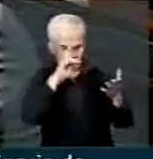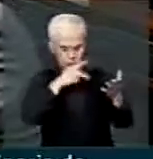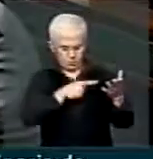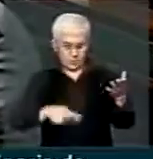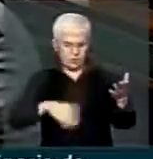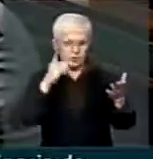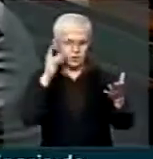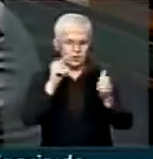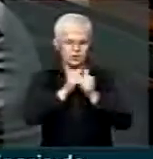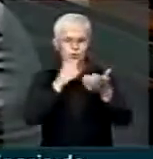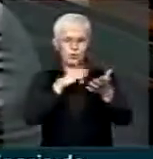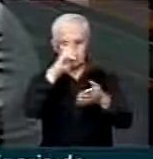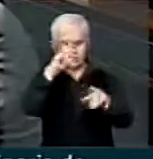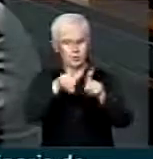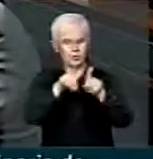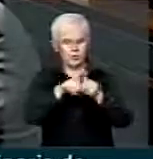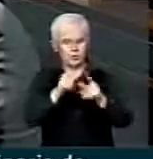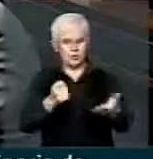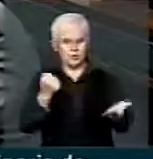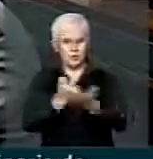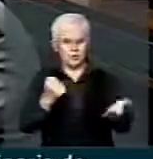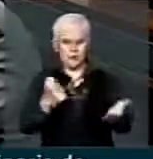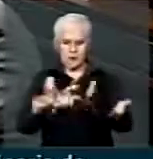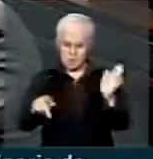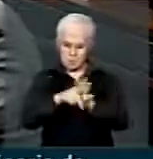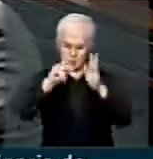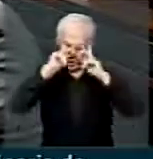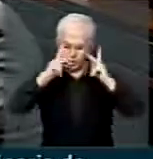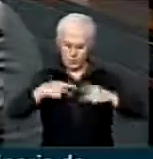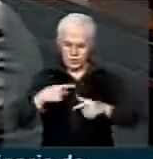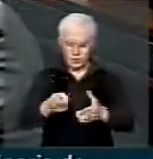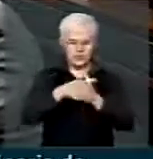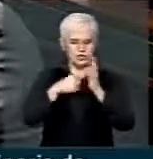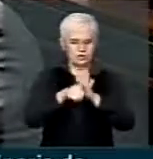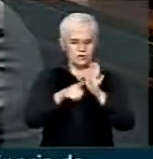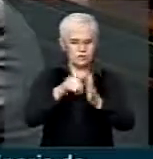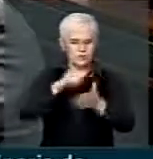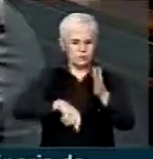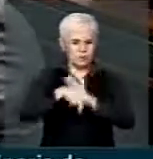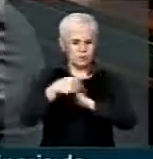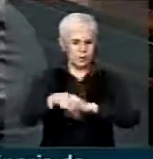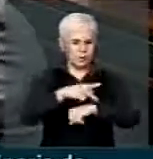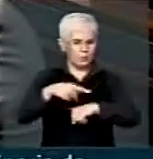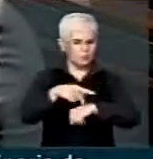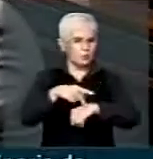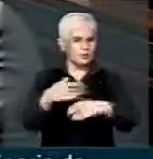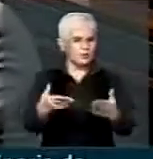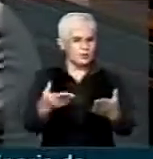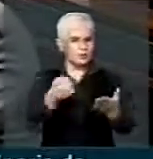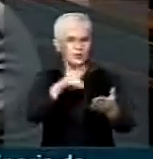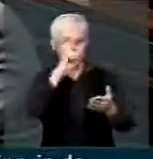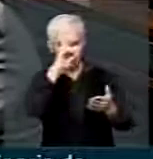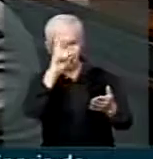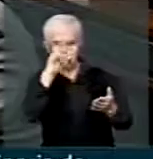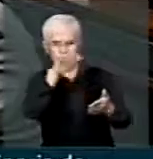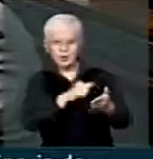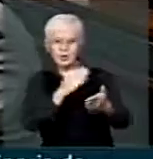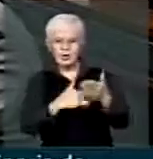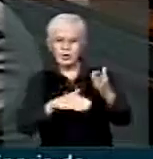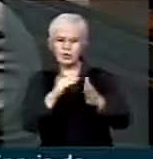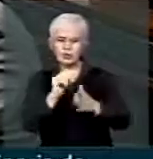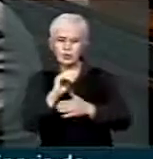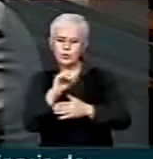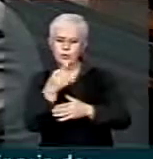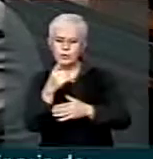tem que pagar com o patrimônio pessoal por essa dívida que foi dada ao país? Ou o senhor tomou todas as ações que tinha que